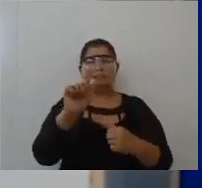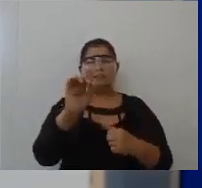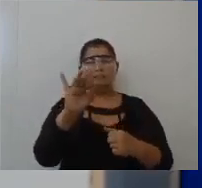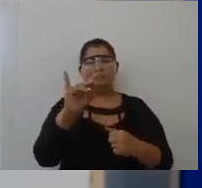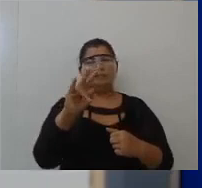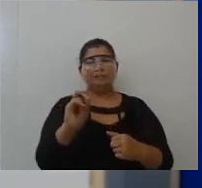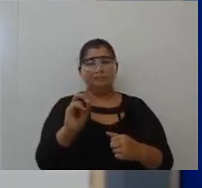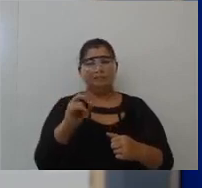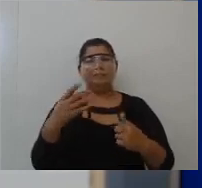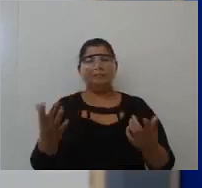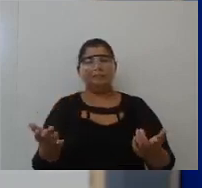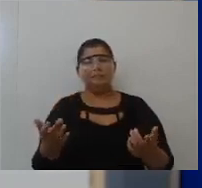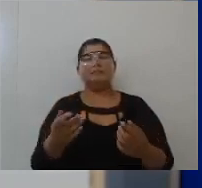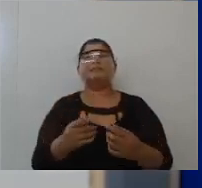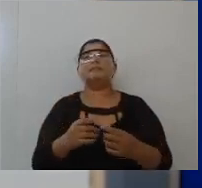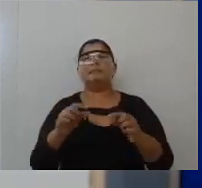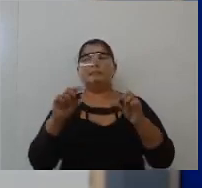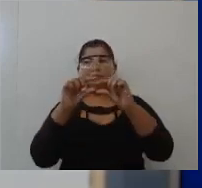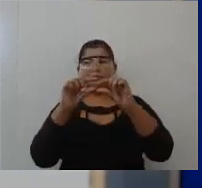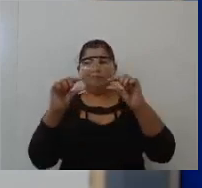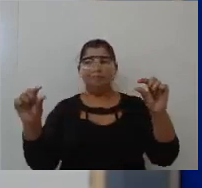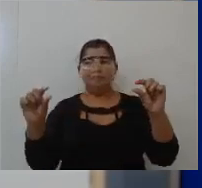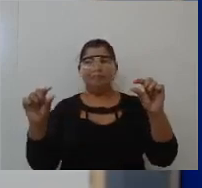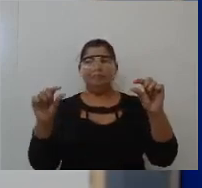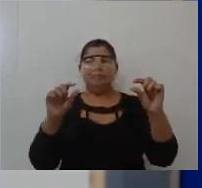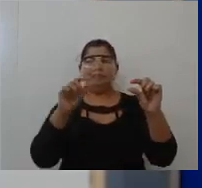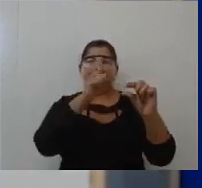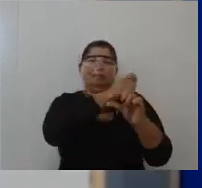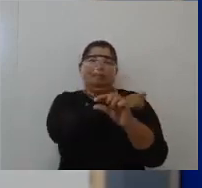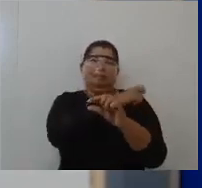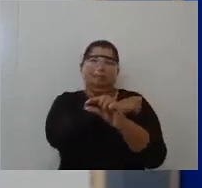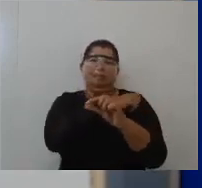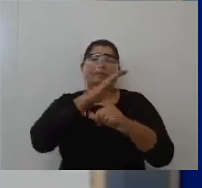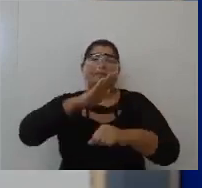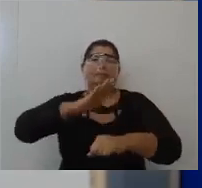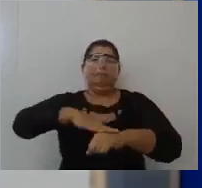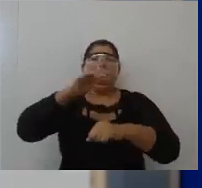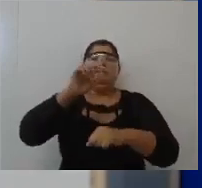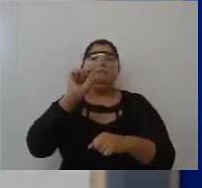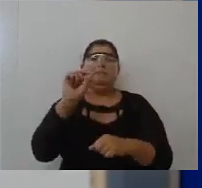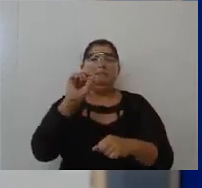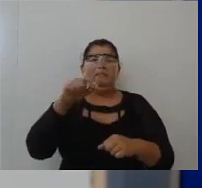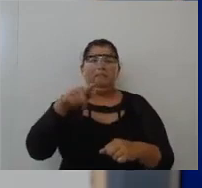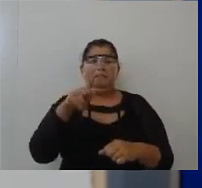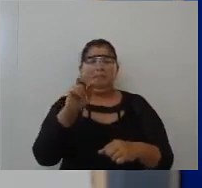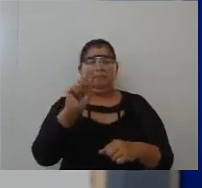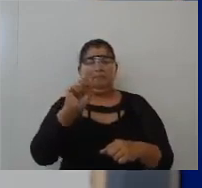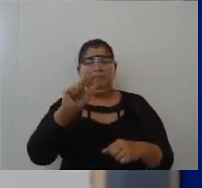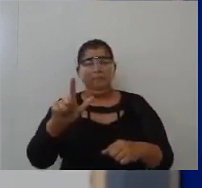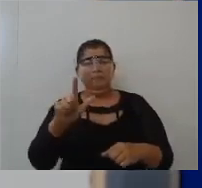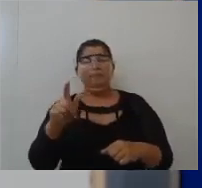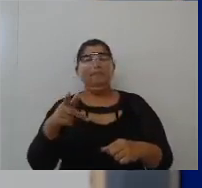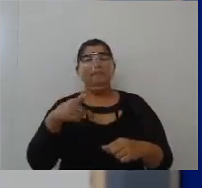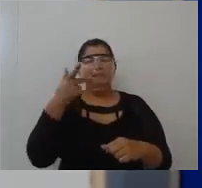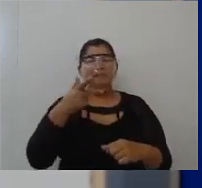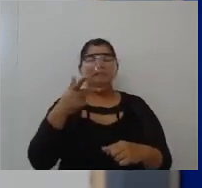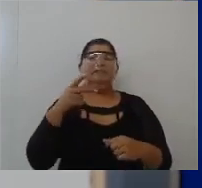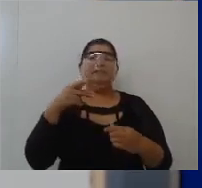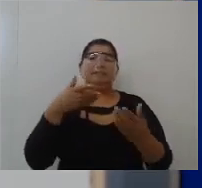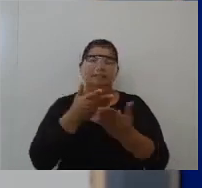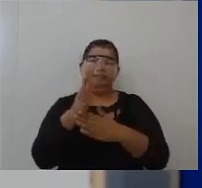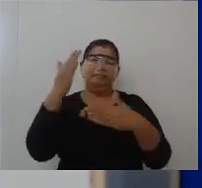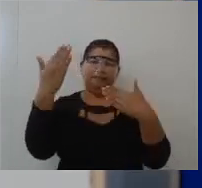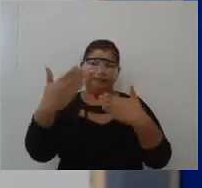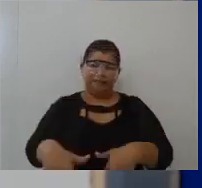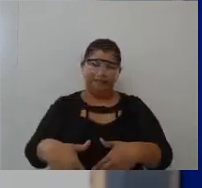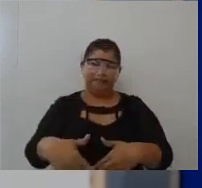falei foi aprovado. O aluno sobre o qual falei foi